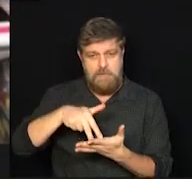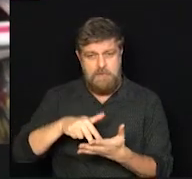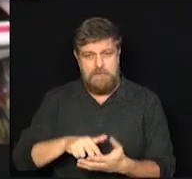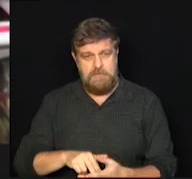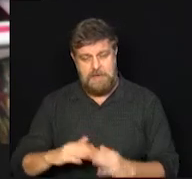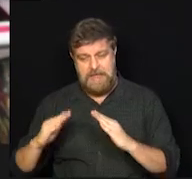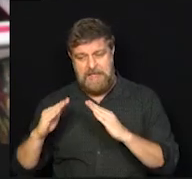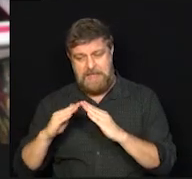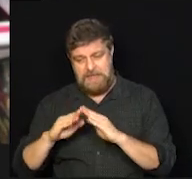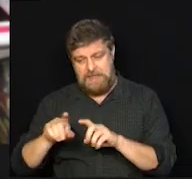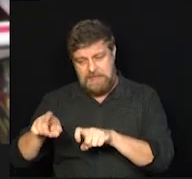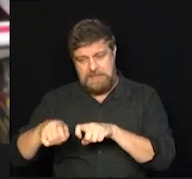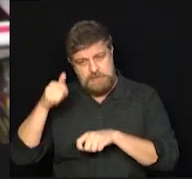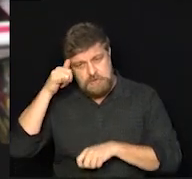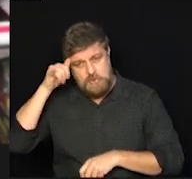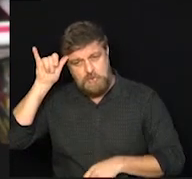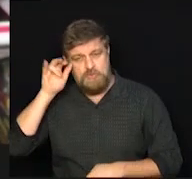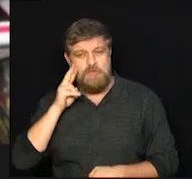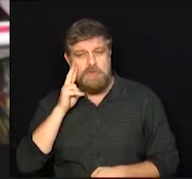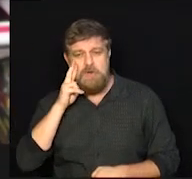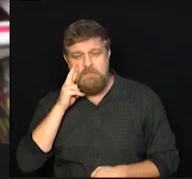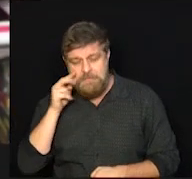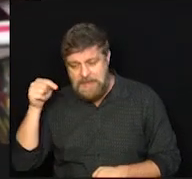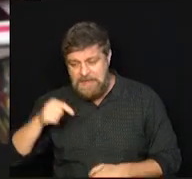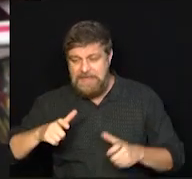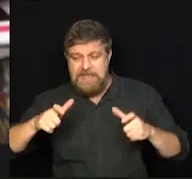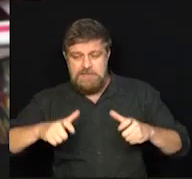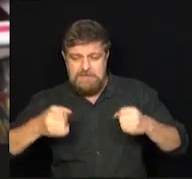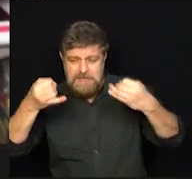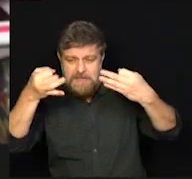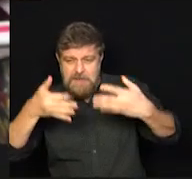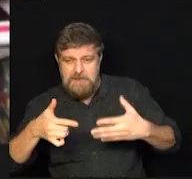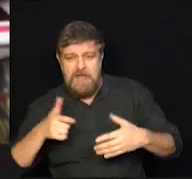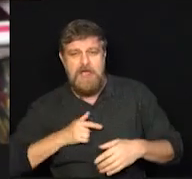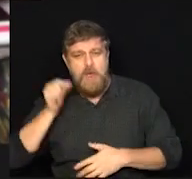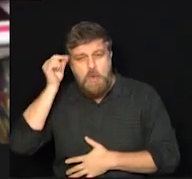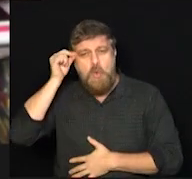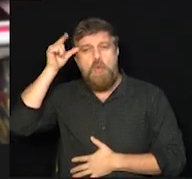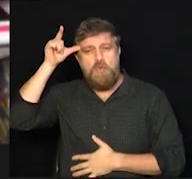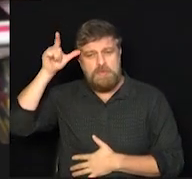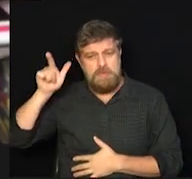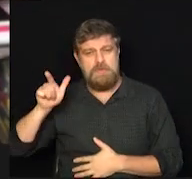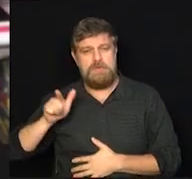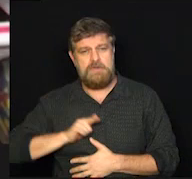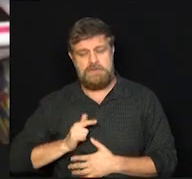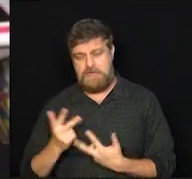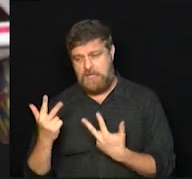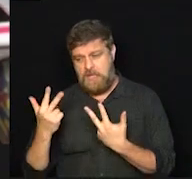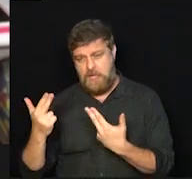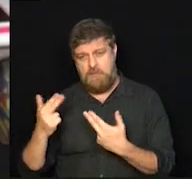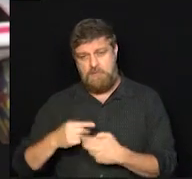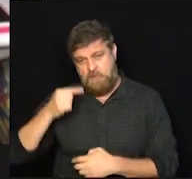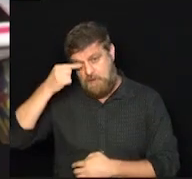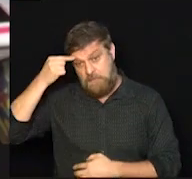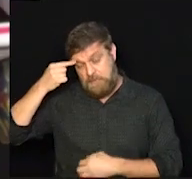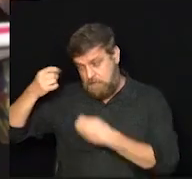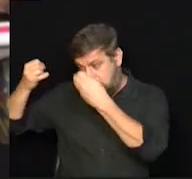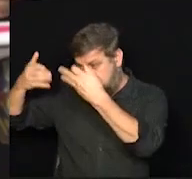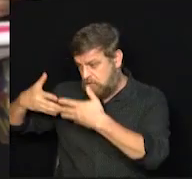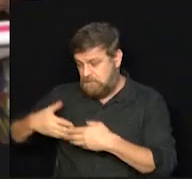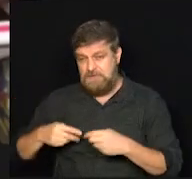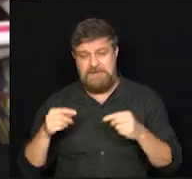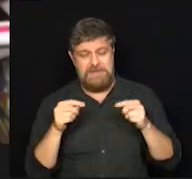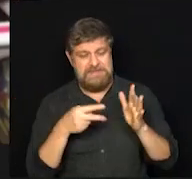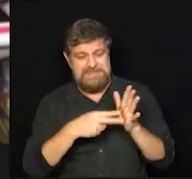de Cultura Fazenda Roseira por ter falado esse espaço é falar de pura como bem diz a Paola é falar de